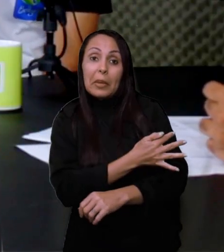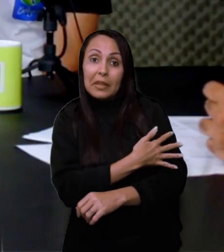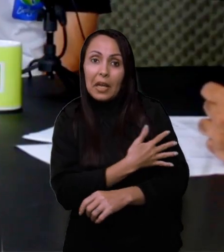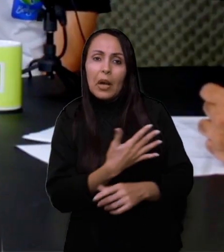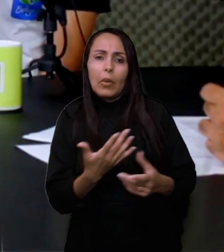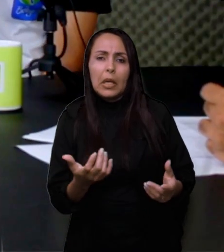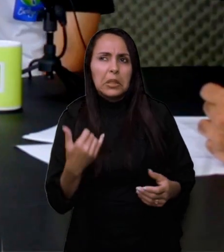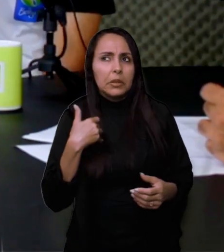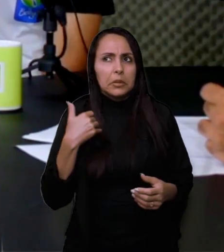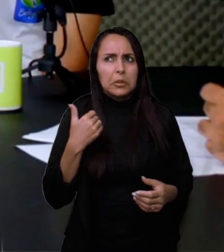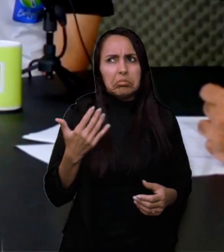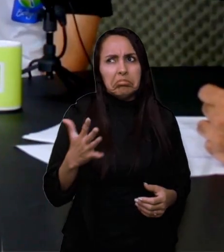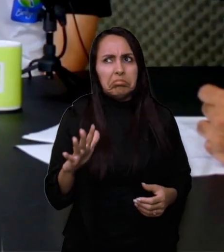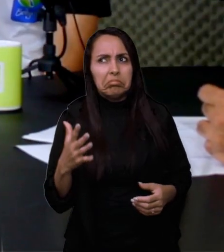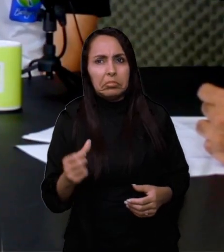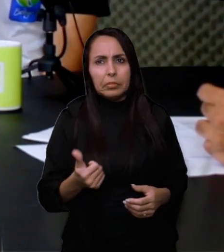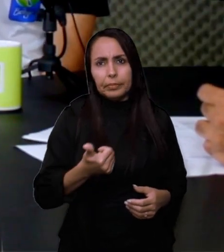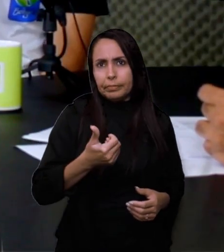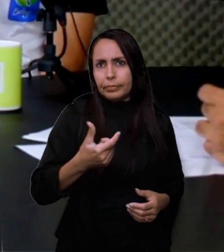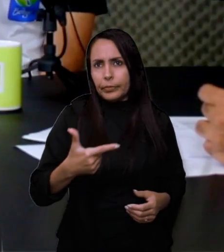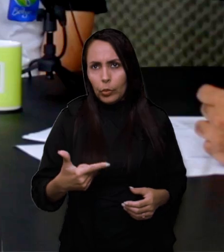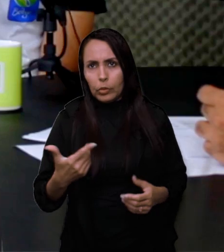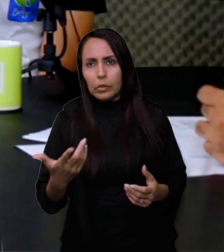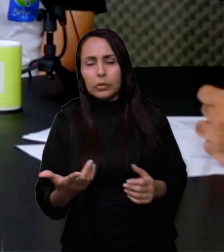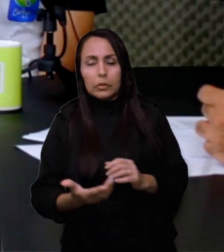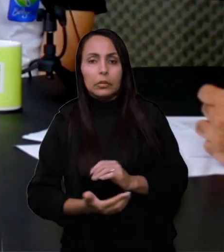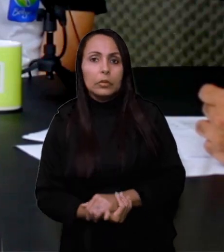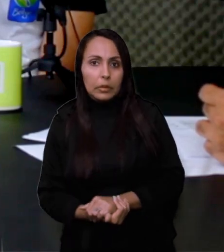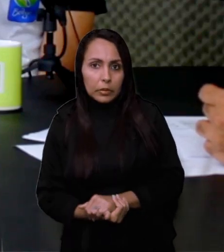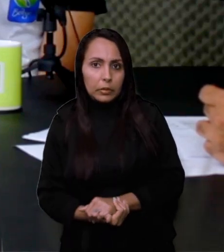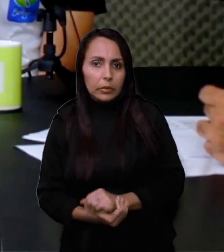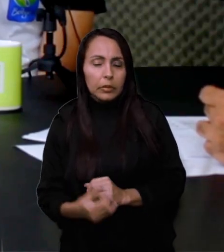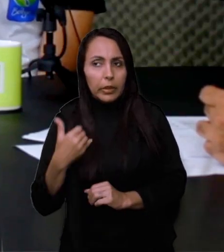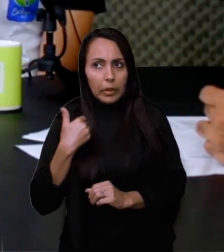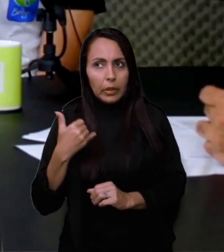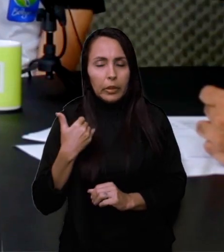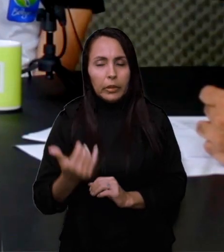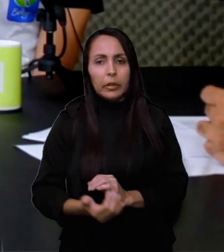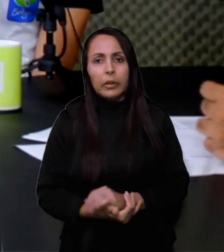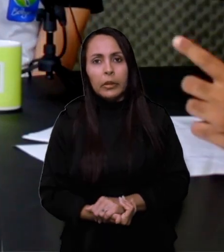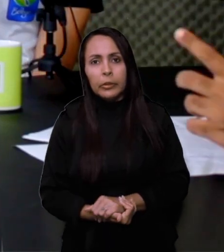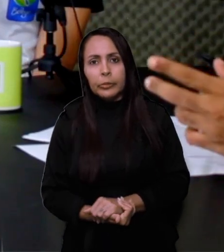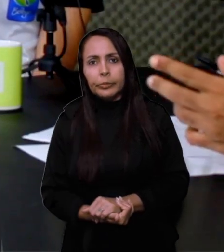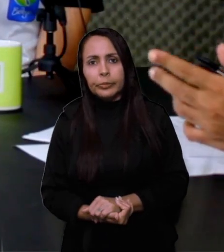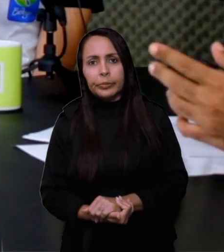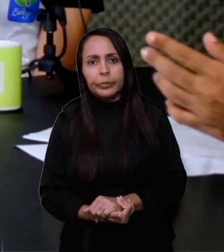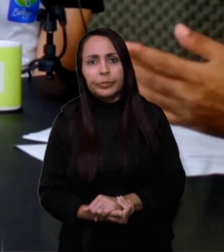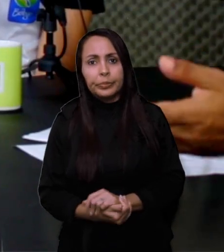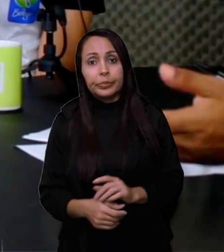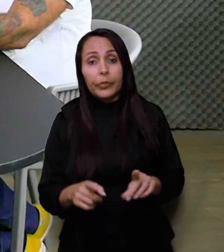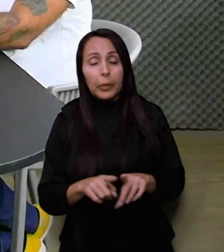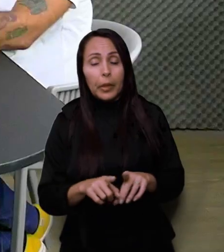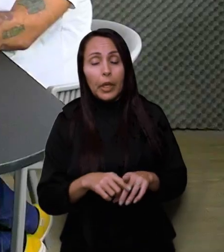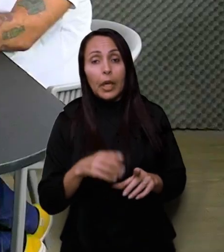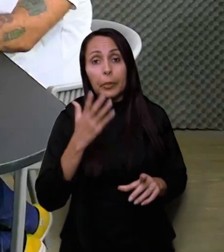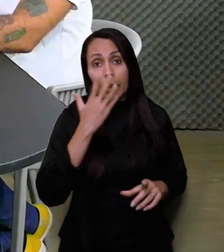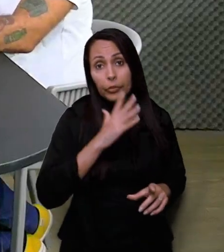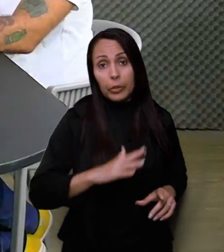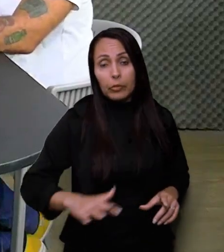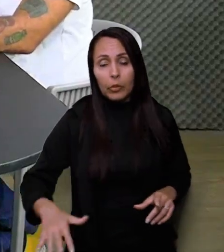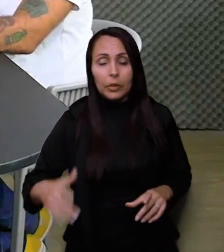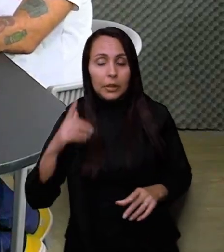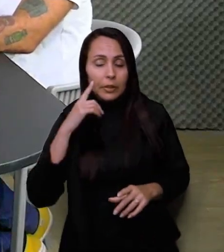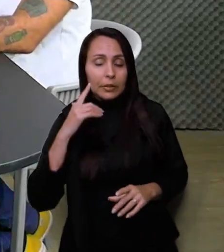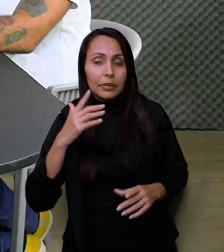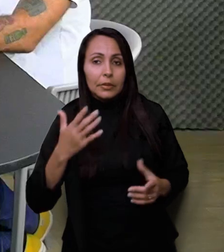12 anos. Faz 9 anos só, sabe? Em tempo assim é pouco, sabe? Eu também. A minha infância foi um dia desses.